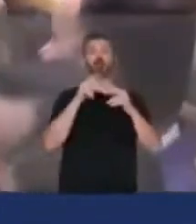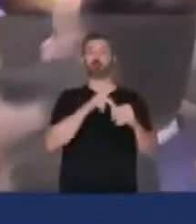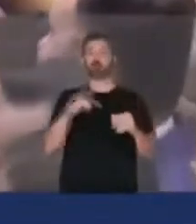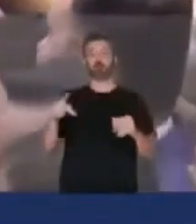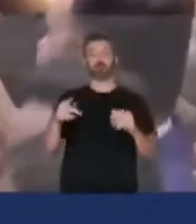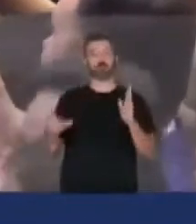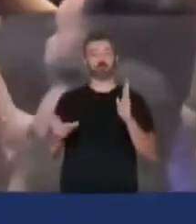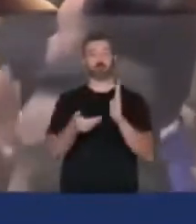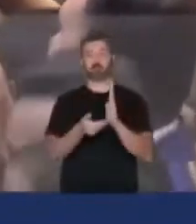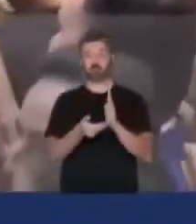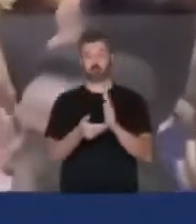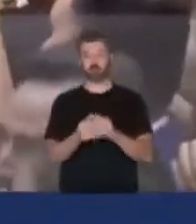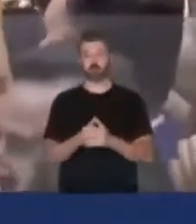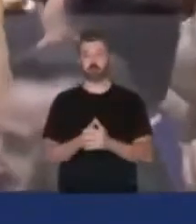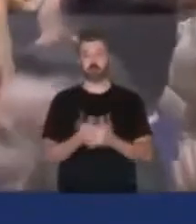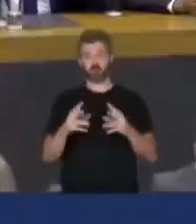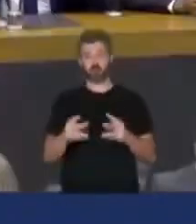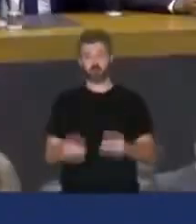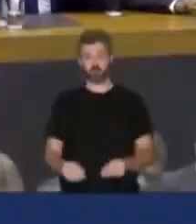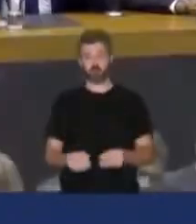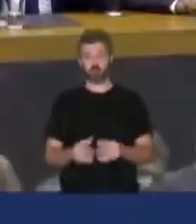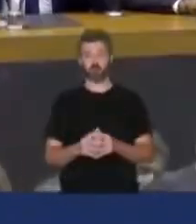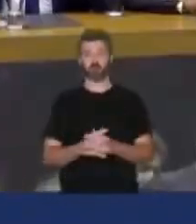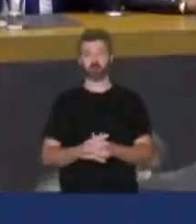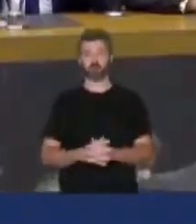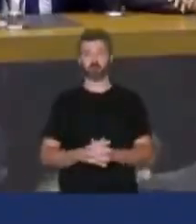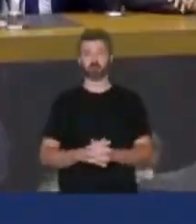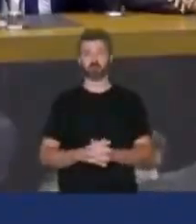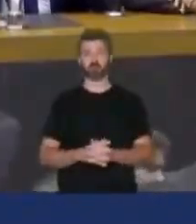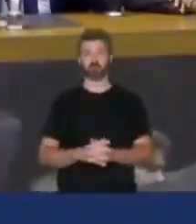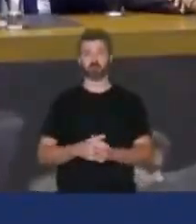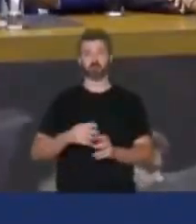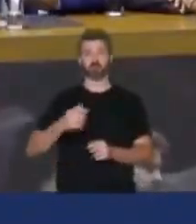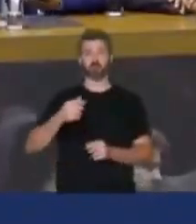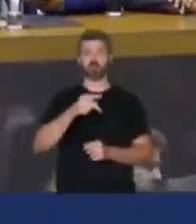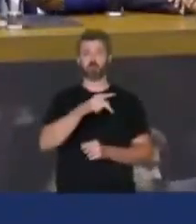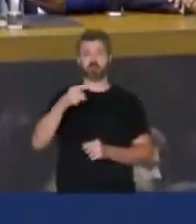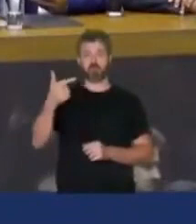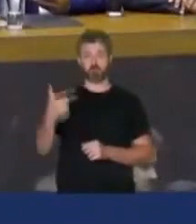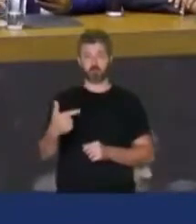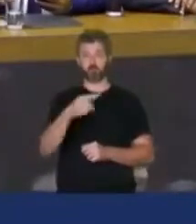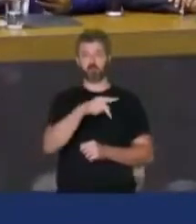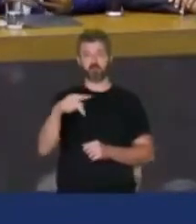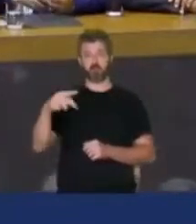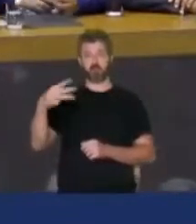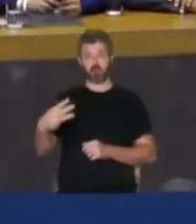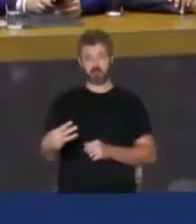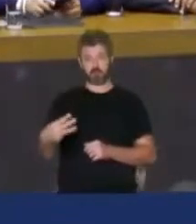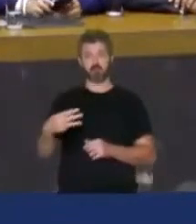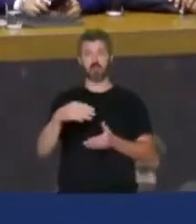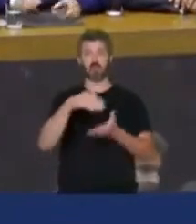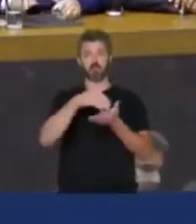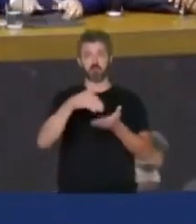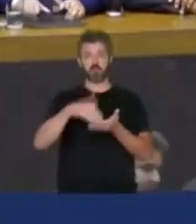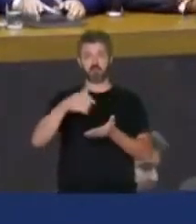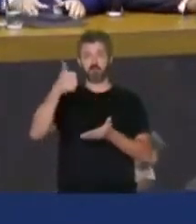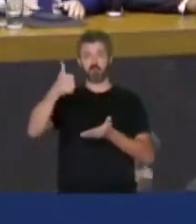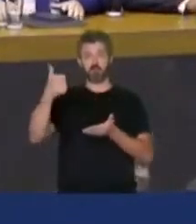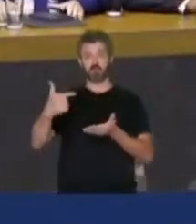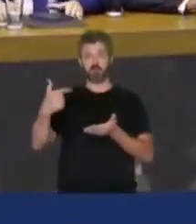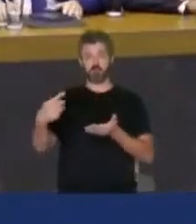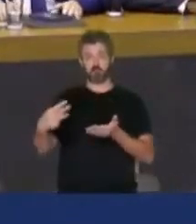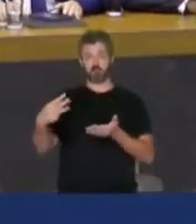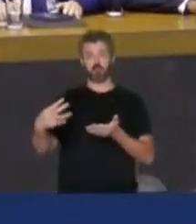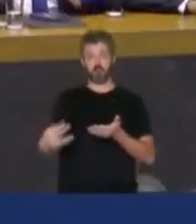mais mandatos. Arthur Lira foi reeleito ao cargo de presidente da casa. O parlamentar contou